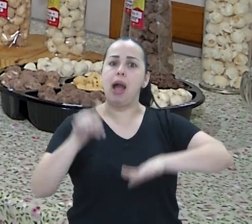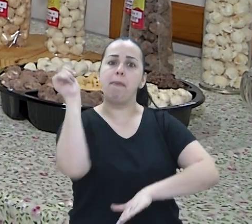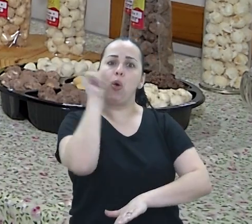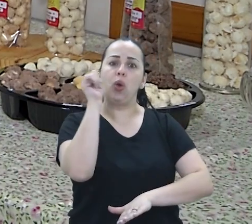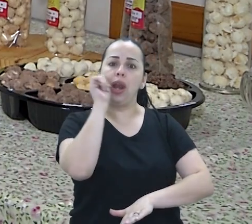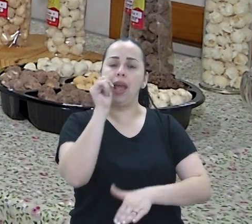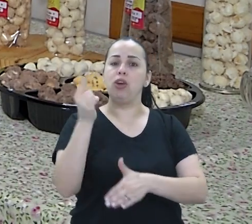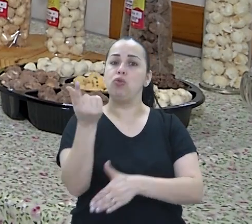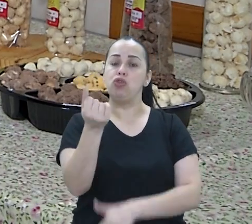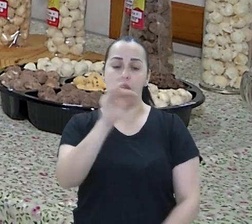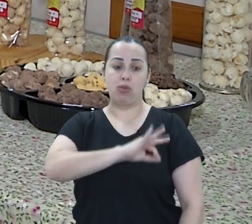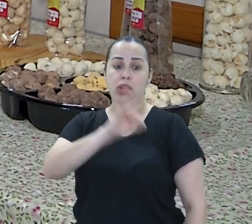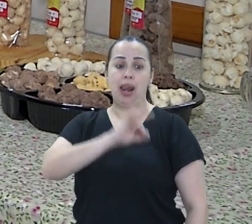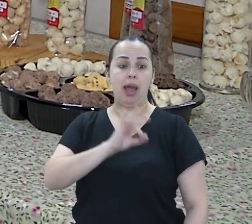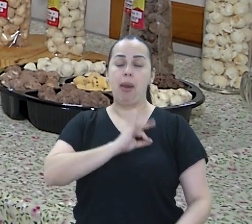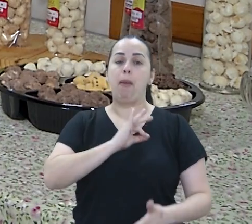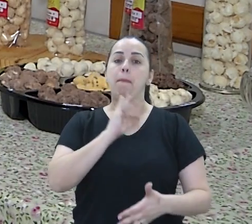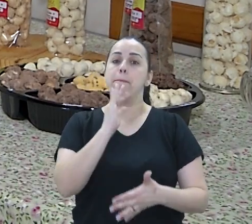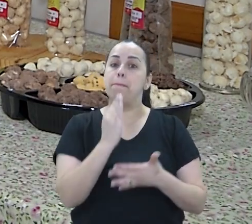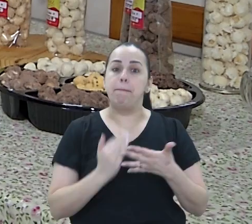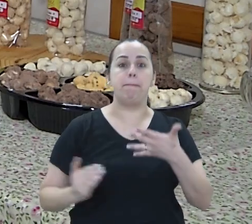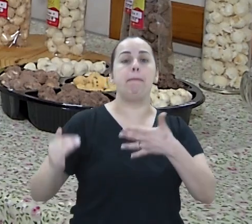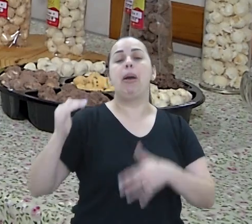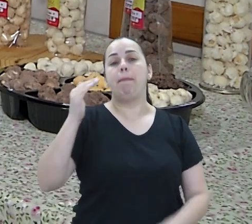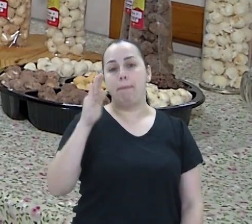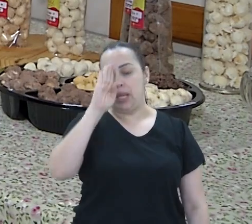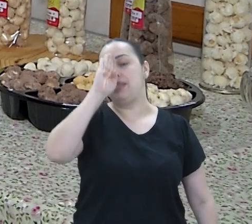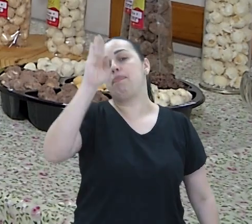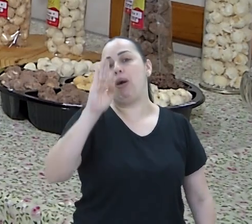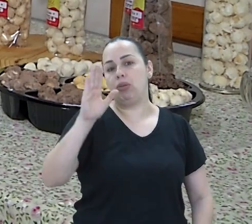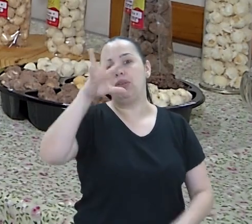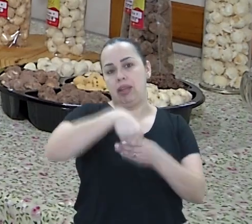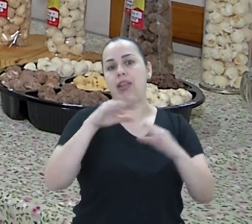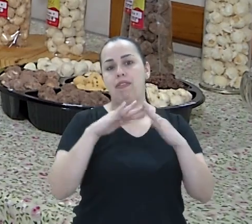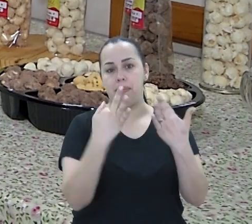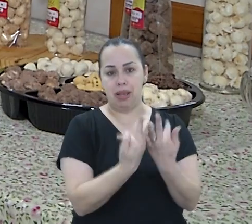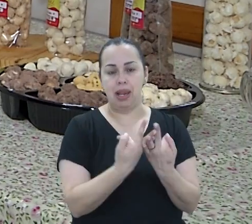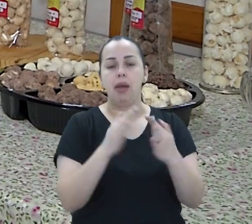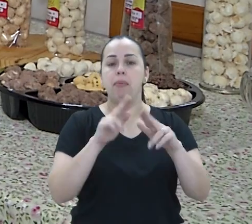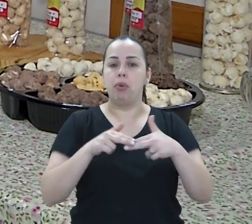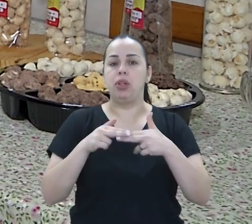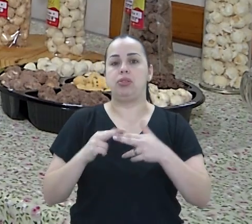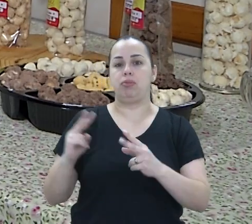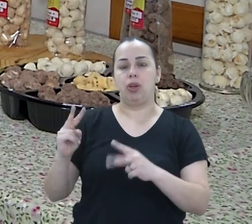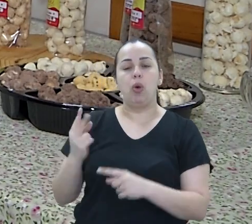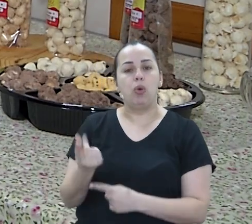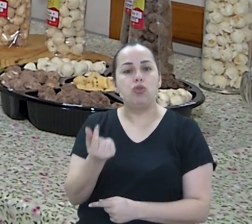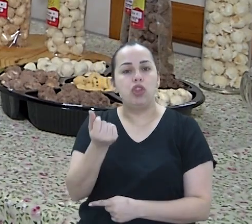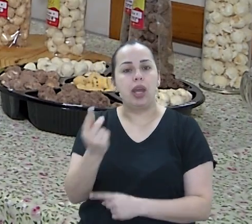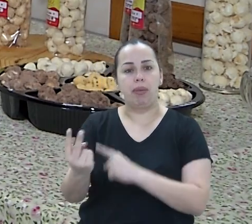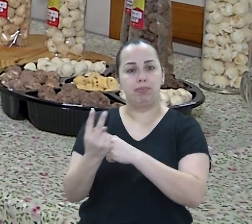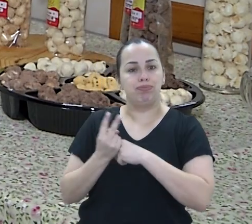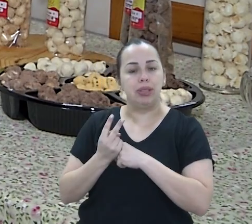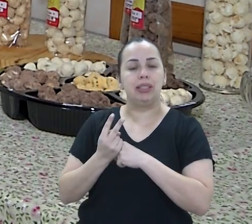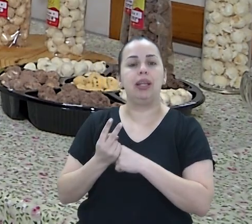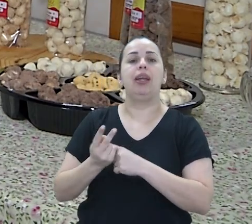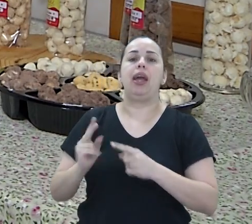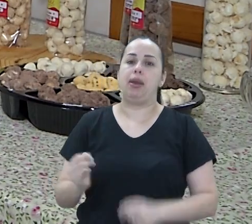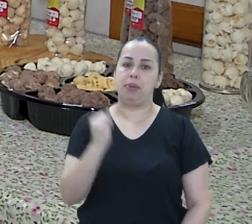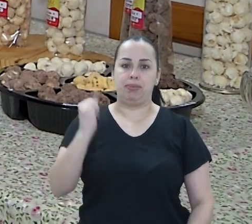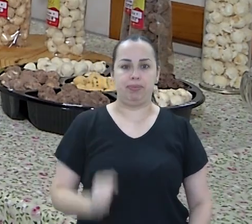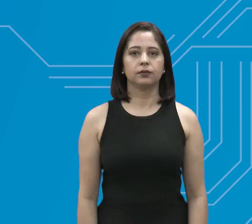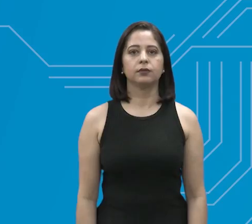renda, né, muitas mulheres são arrimo de família, então isso é muito importante, vem para realmente realçar o trabalho das